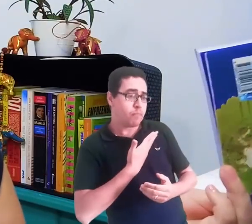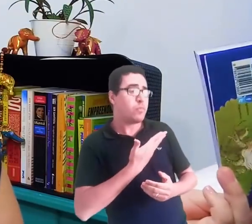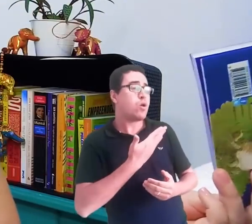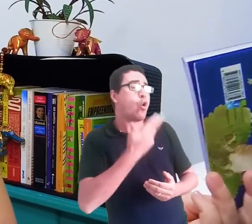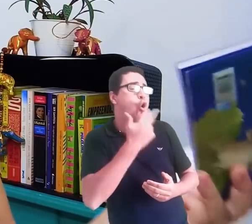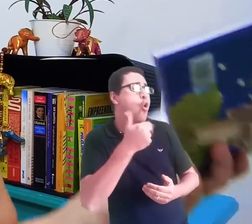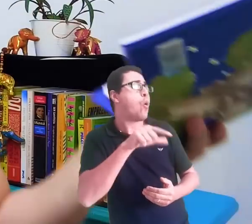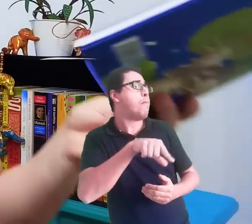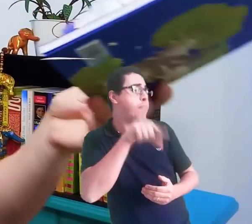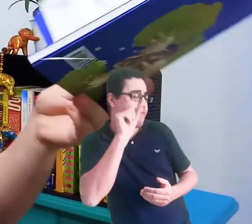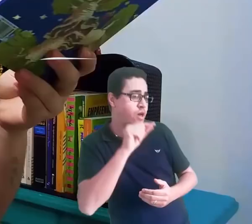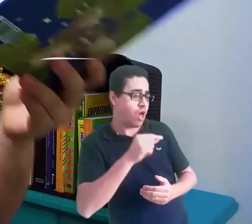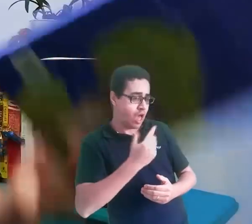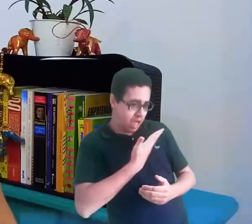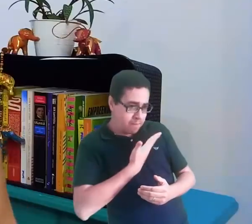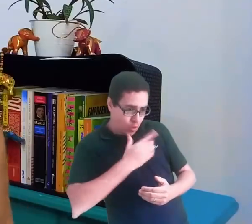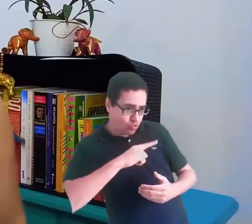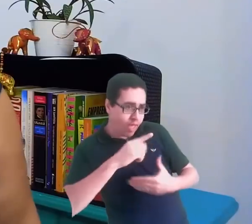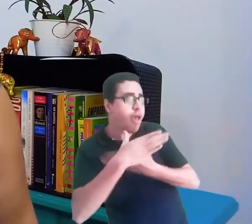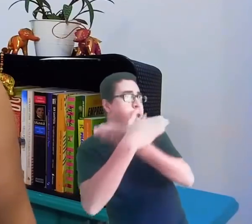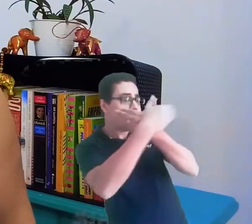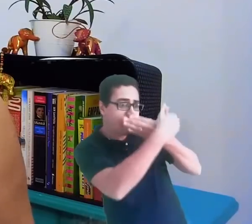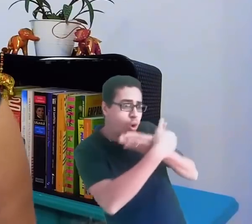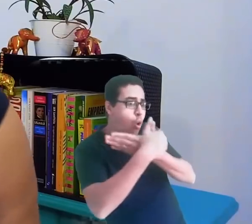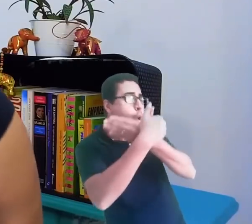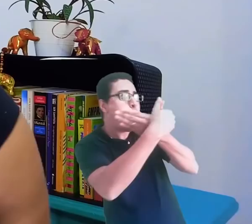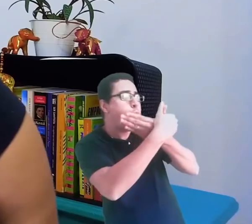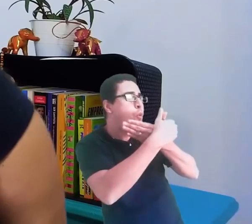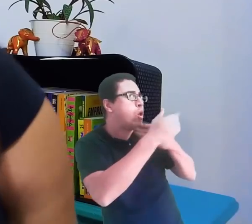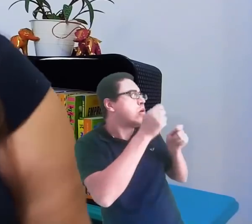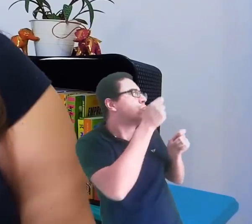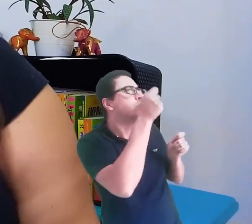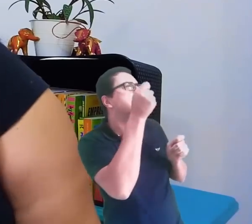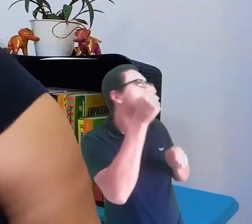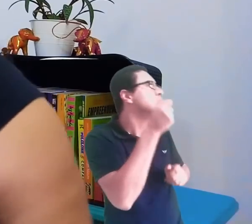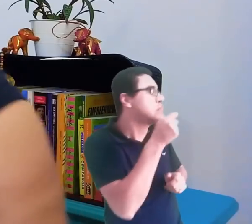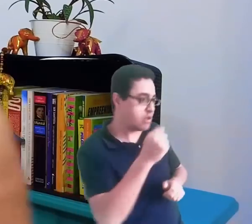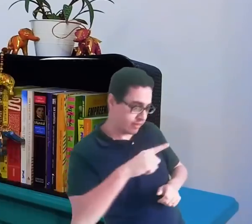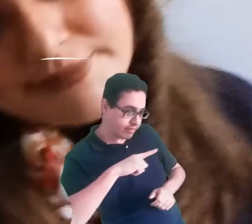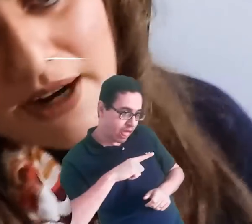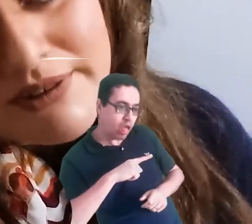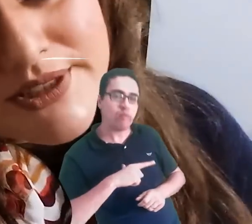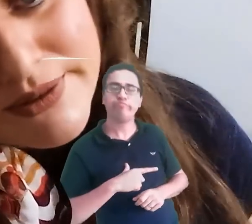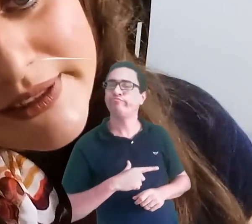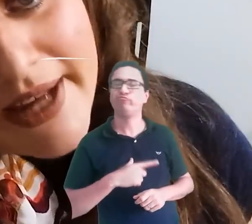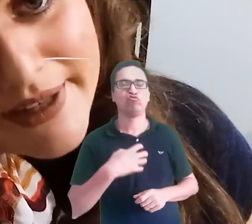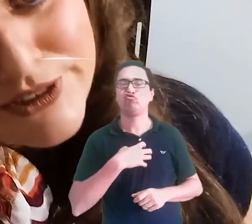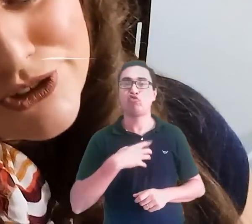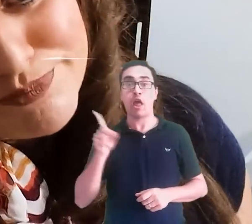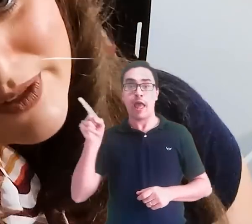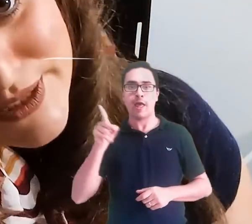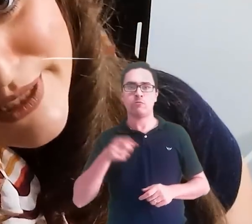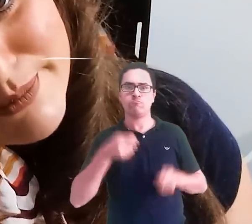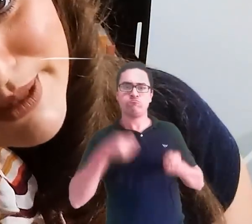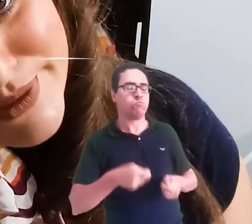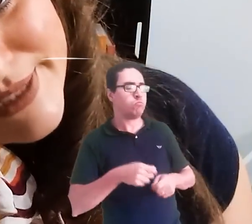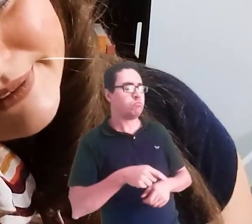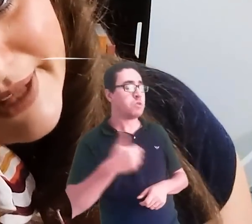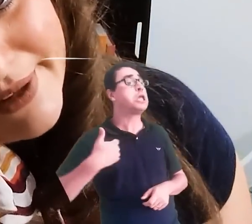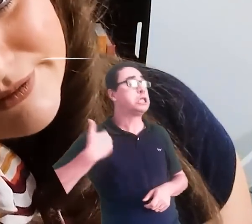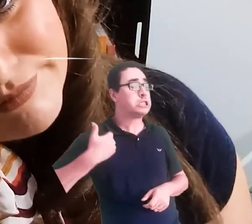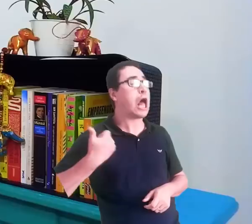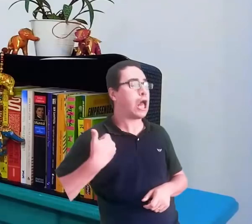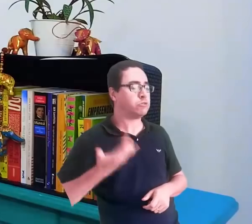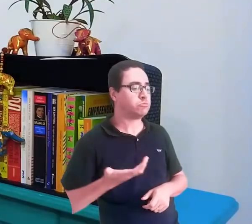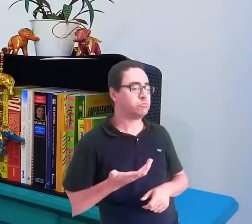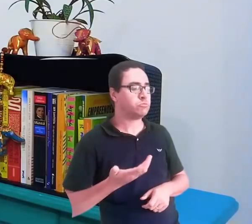coleciona borboletas. Não, ao invés disso, eles perguntam qual a sua idade, quantos irmãos ele